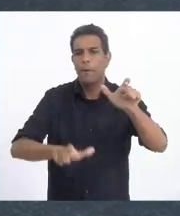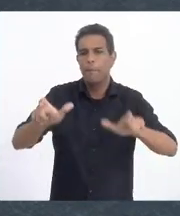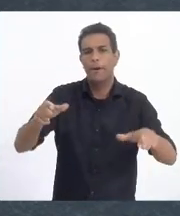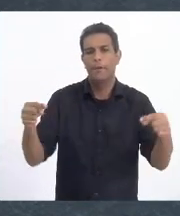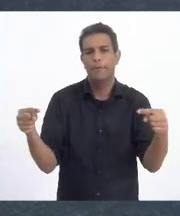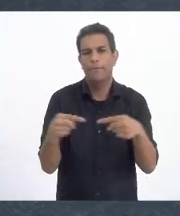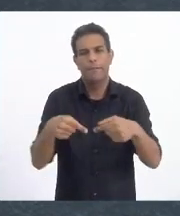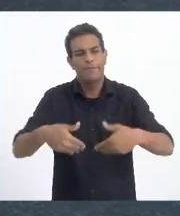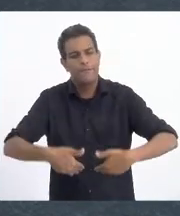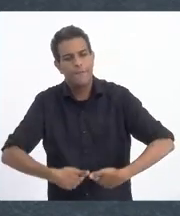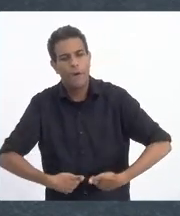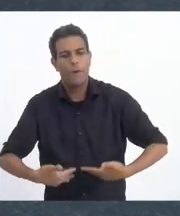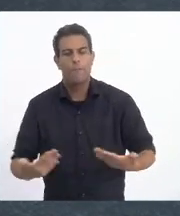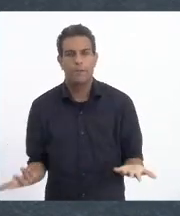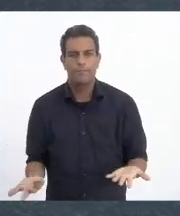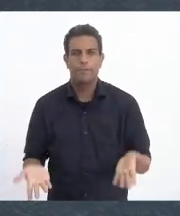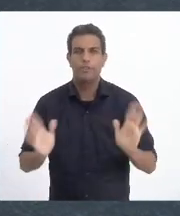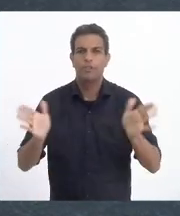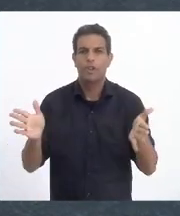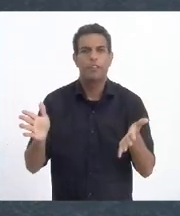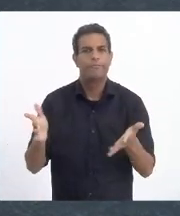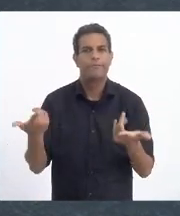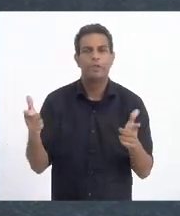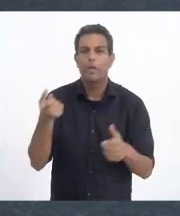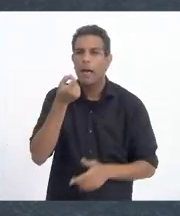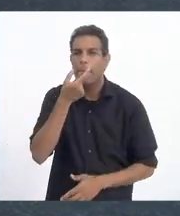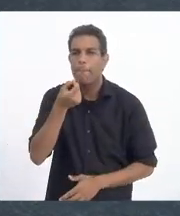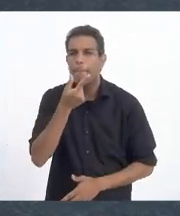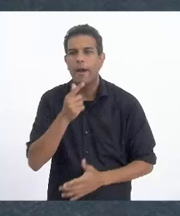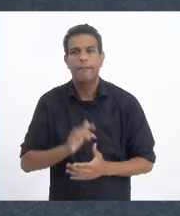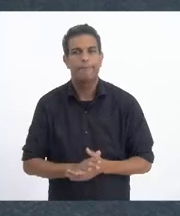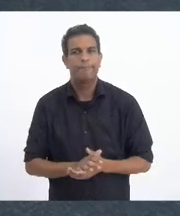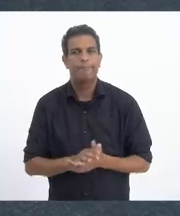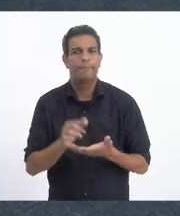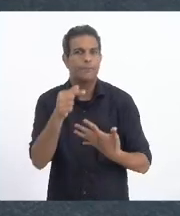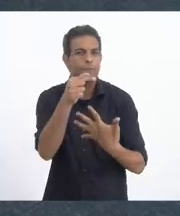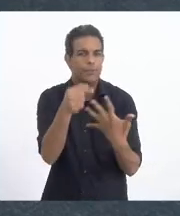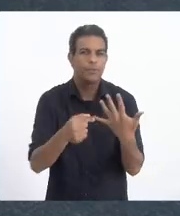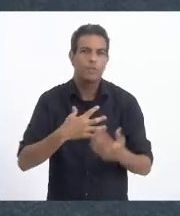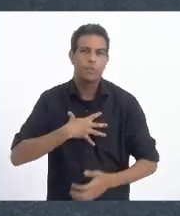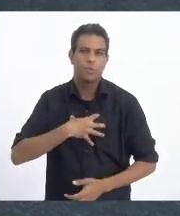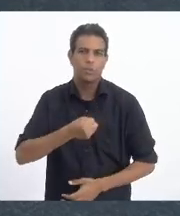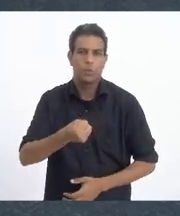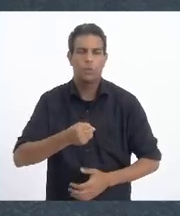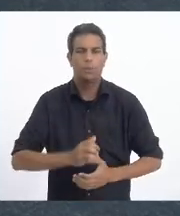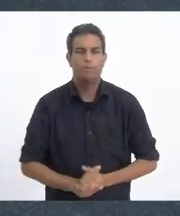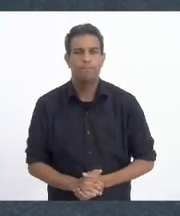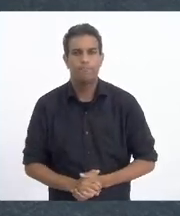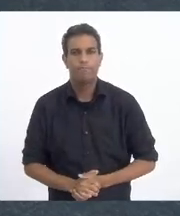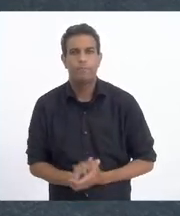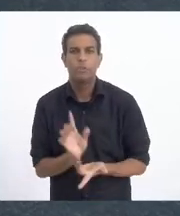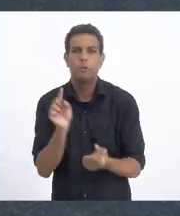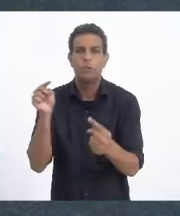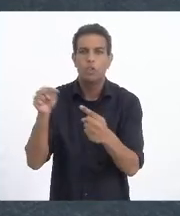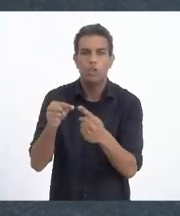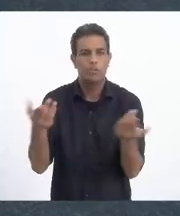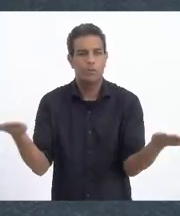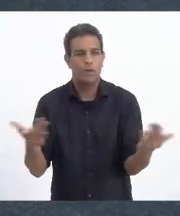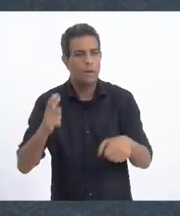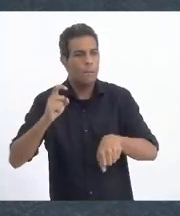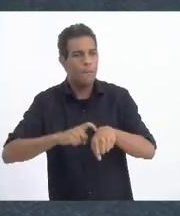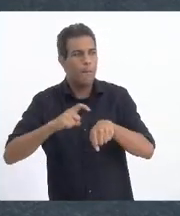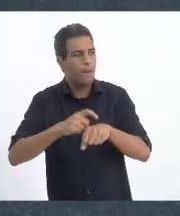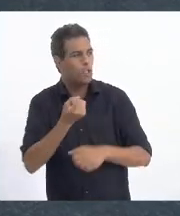fome, outros faleceram por falta de remédio, outros tantos se suicidaram. Então é isso, a gente não está lidando aqui